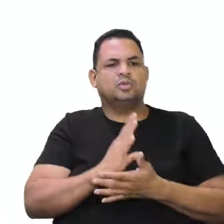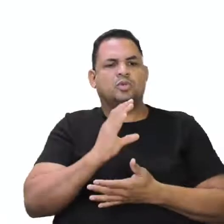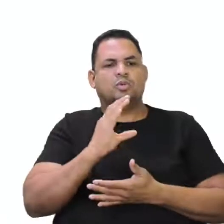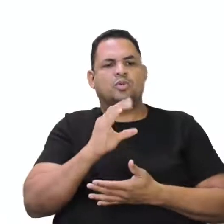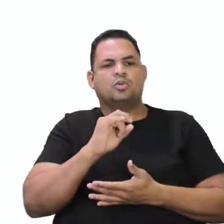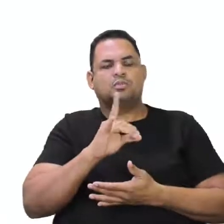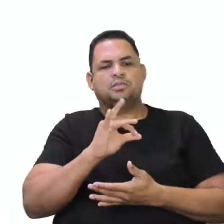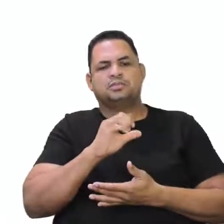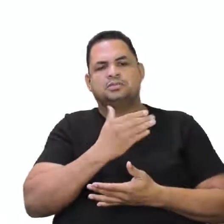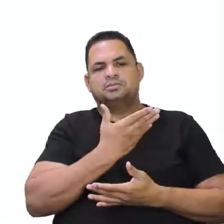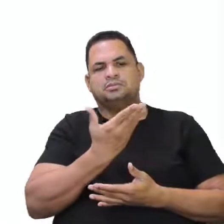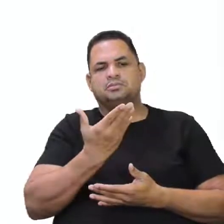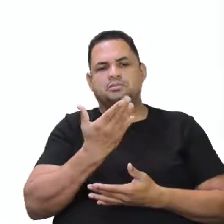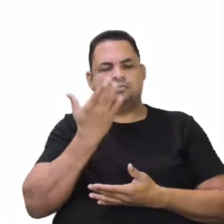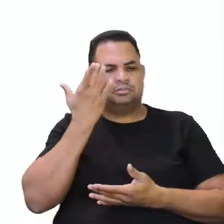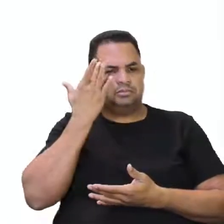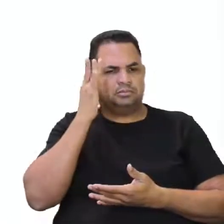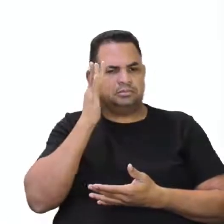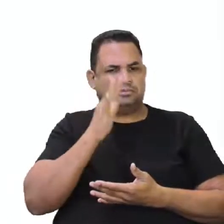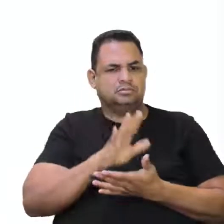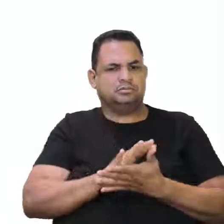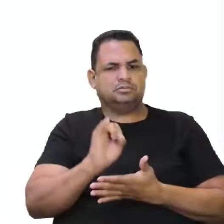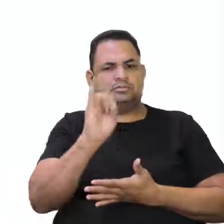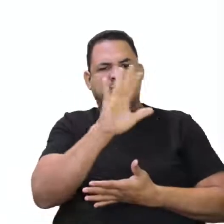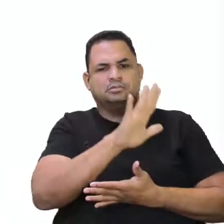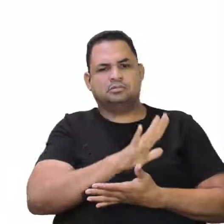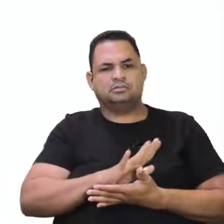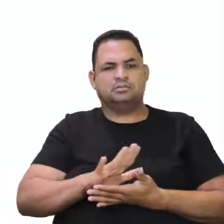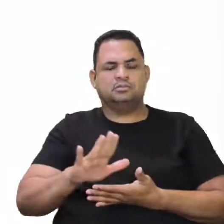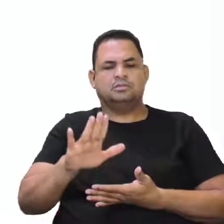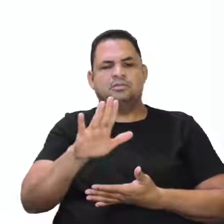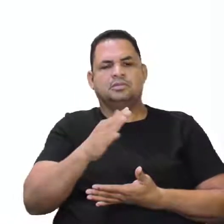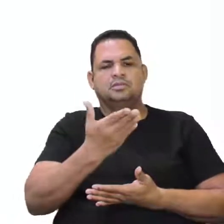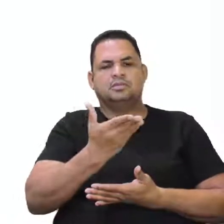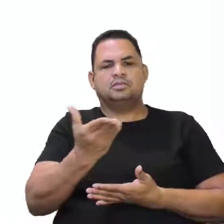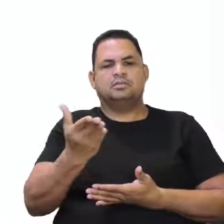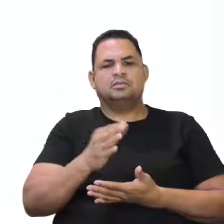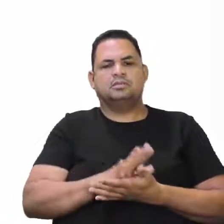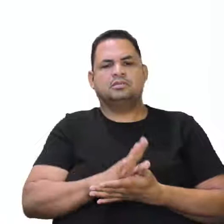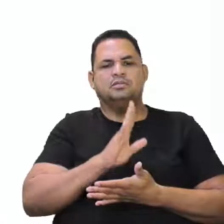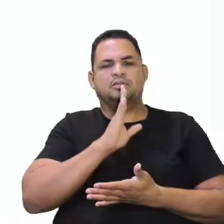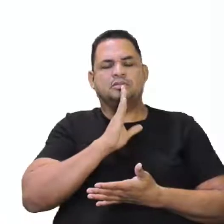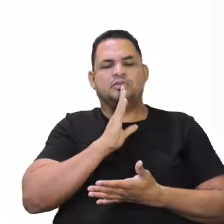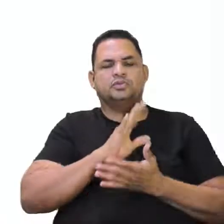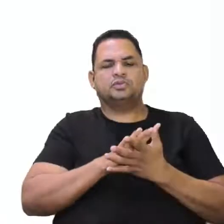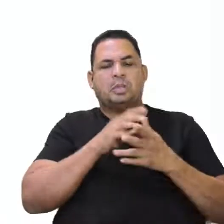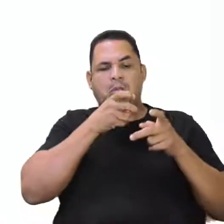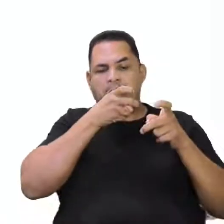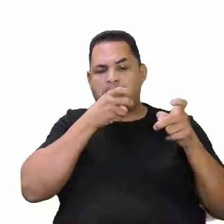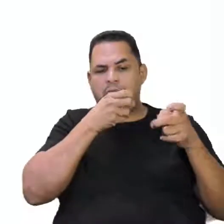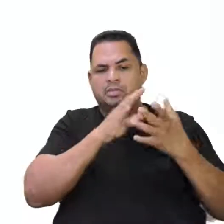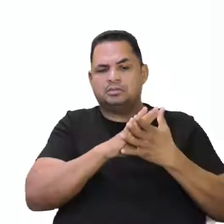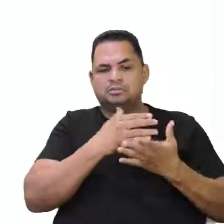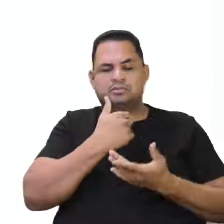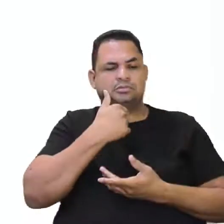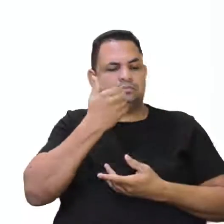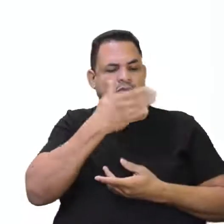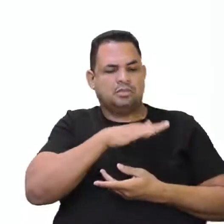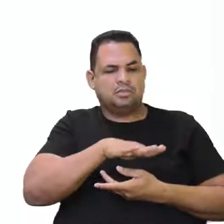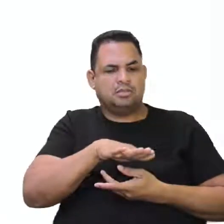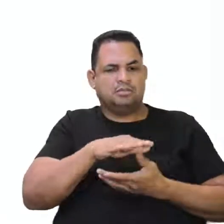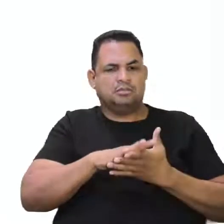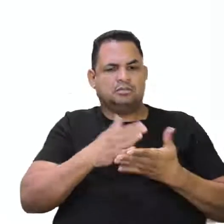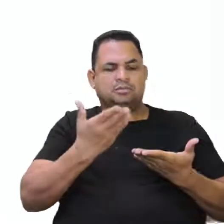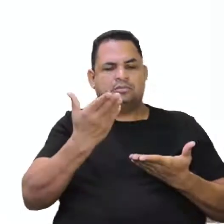Cupid, para quem não sabe, é a imagem desse anjinho aqui que é conhecido como Cupido. Vocês já ouviram falar sobre o